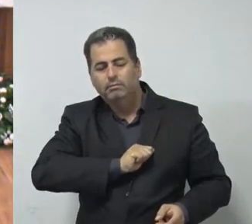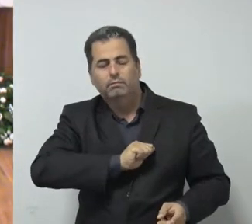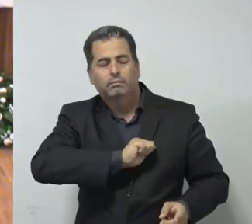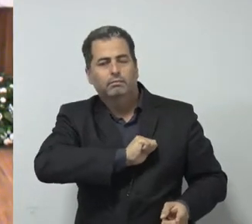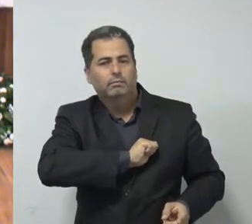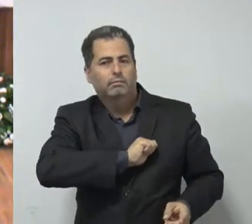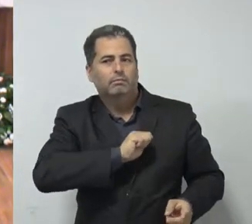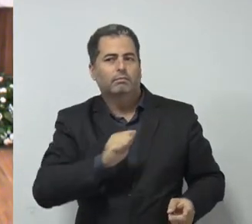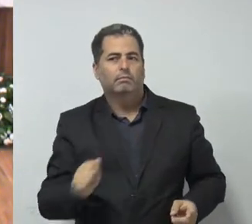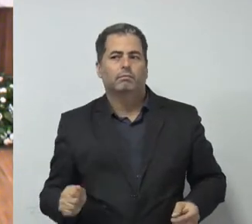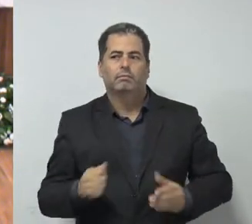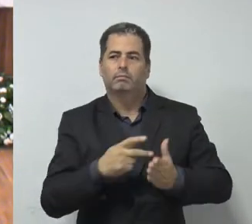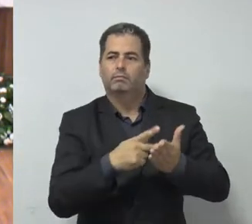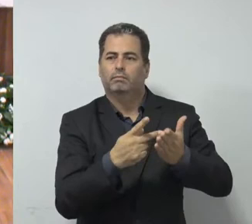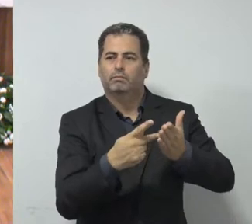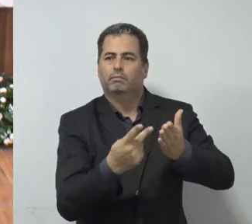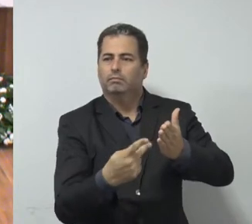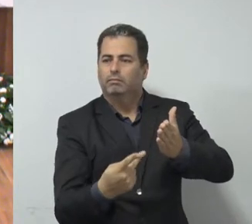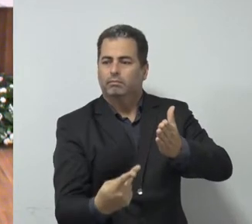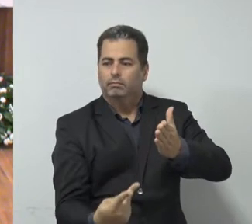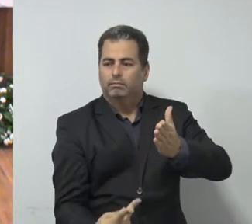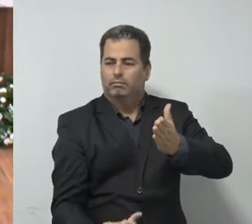Anápolis, poema de